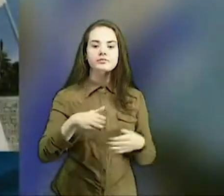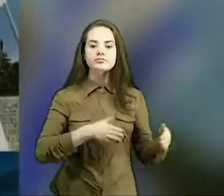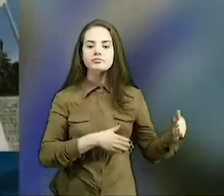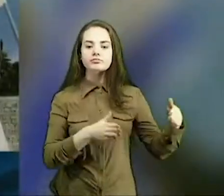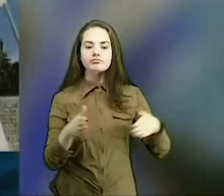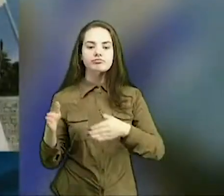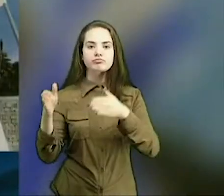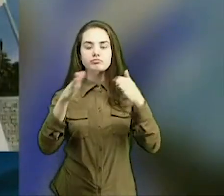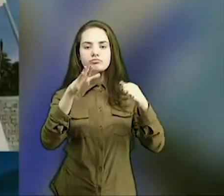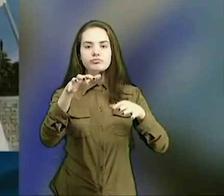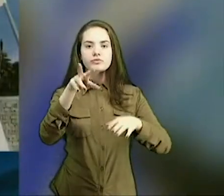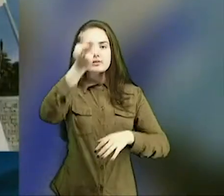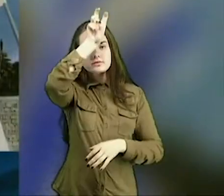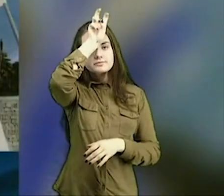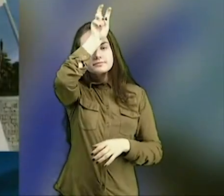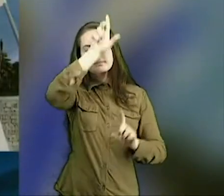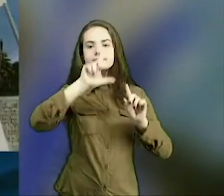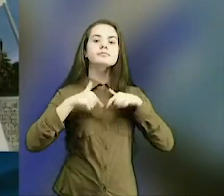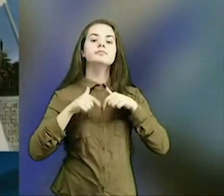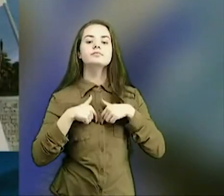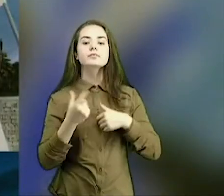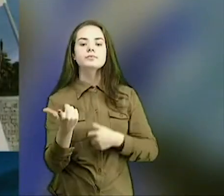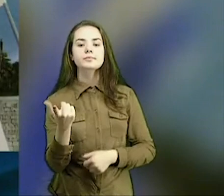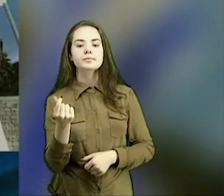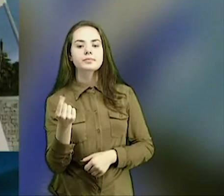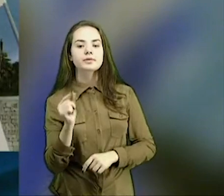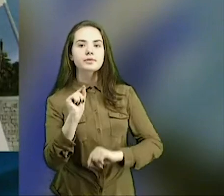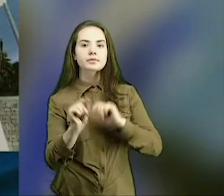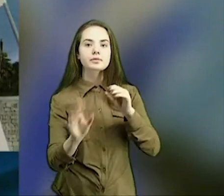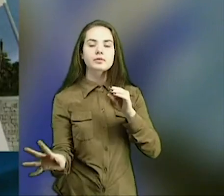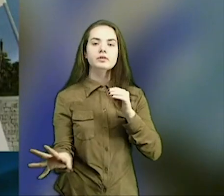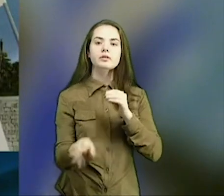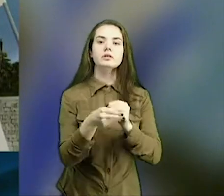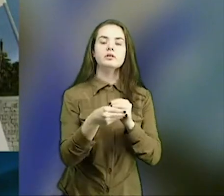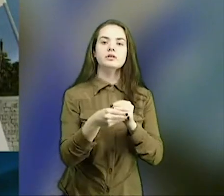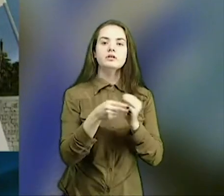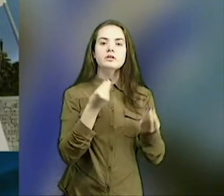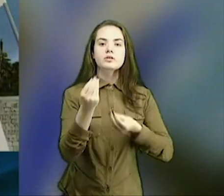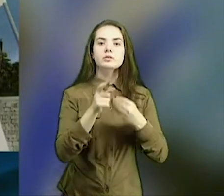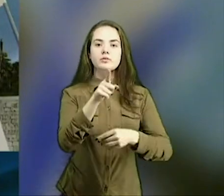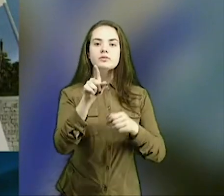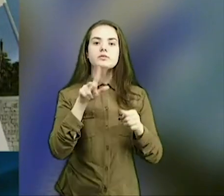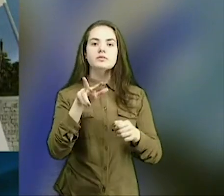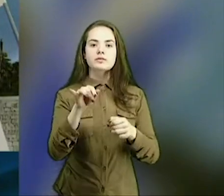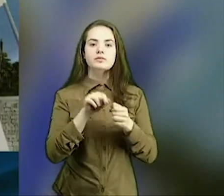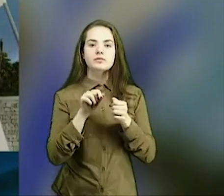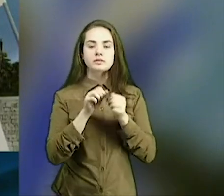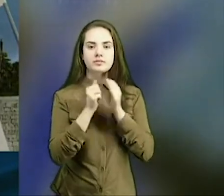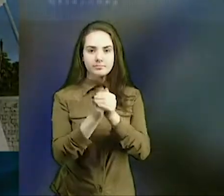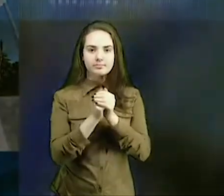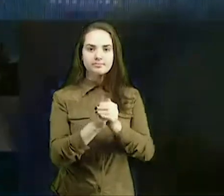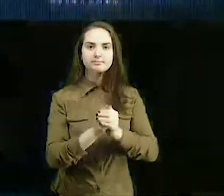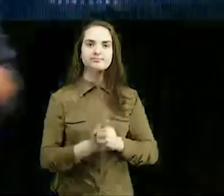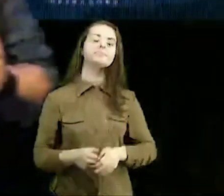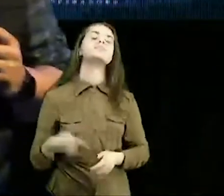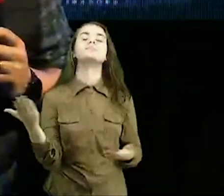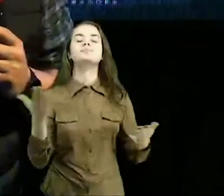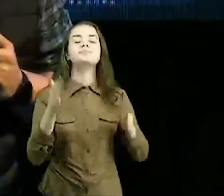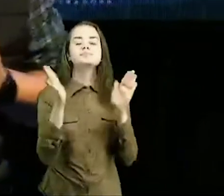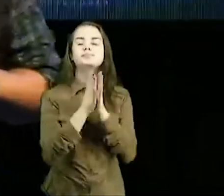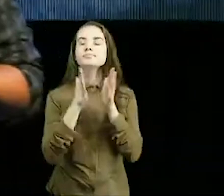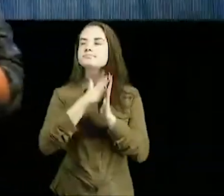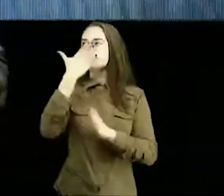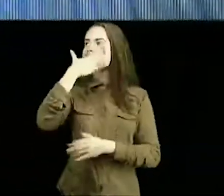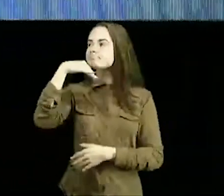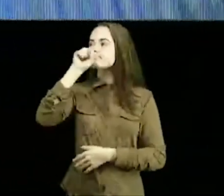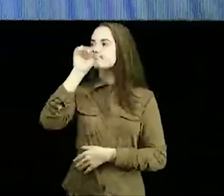Egito, Israel, quanto vai ser, o que está incluído, e como é que você vai fazer, amém? Vamos orar, Pai querido, em nome de Jesus.